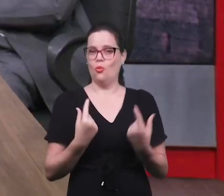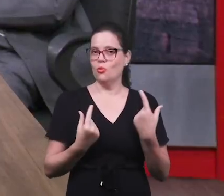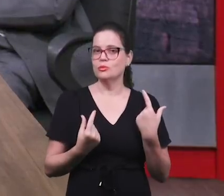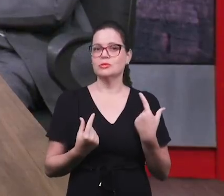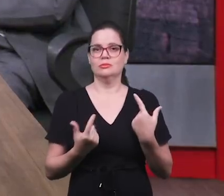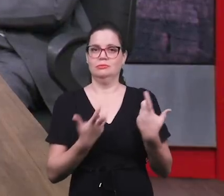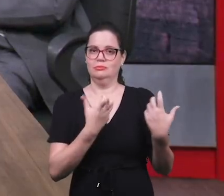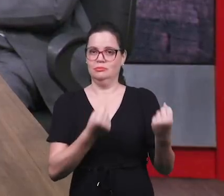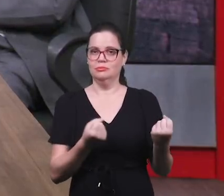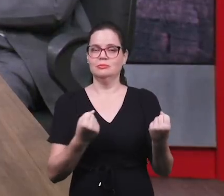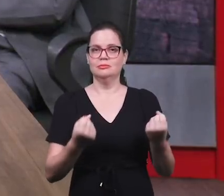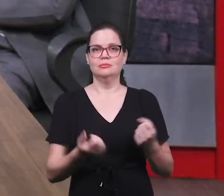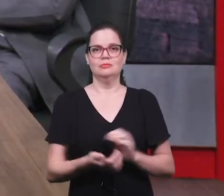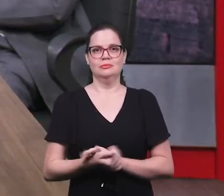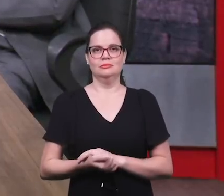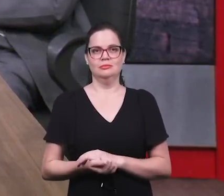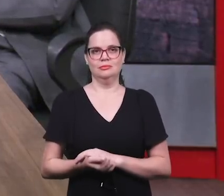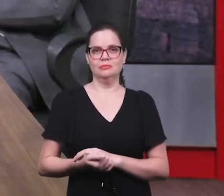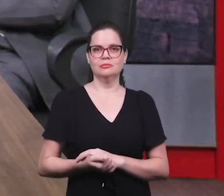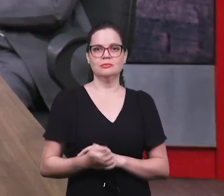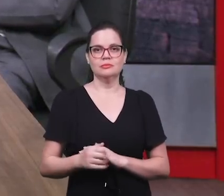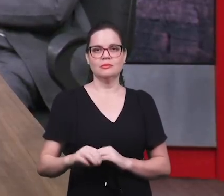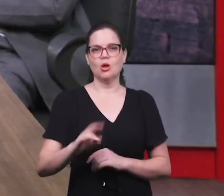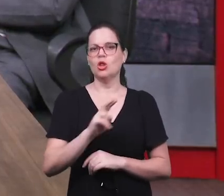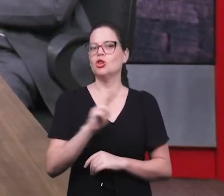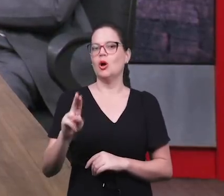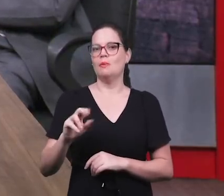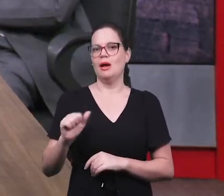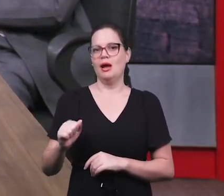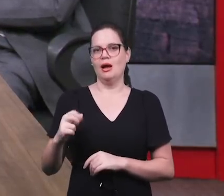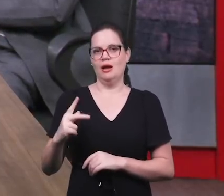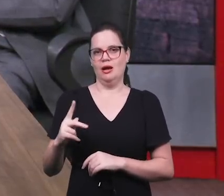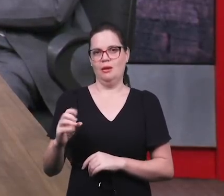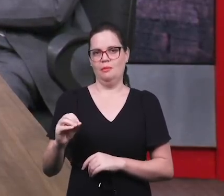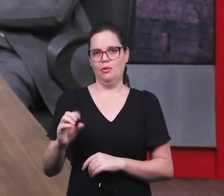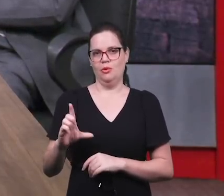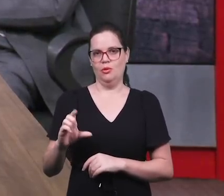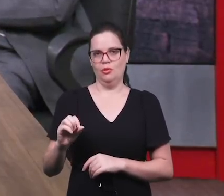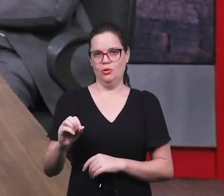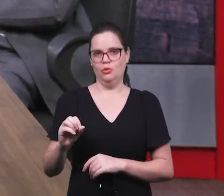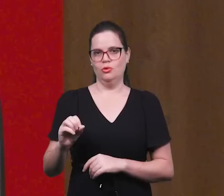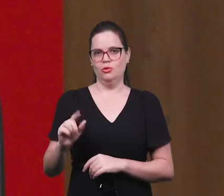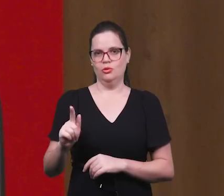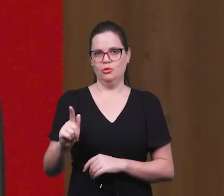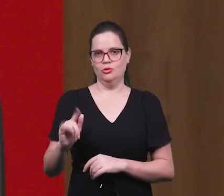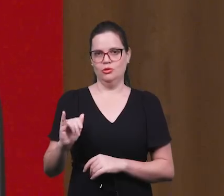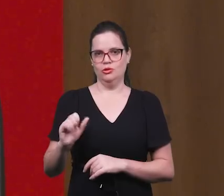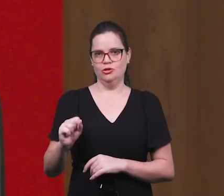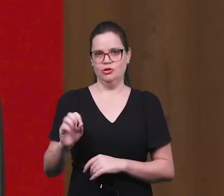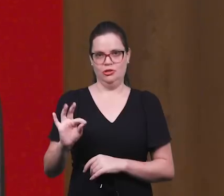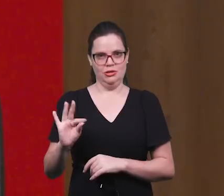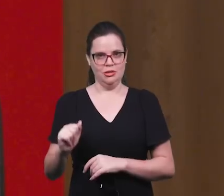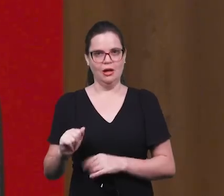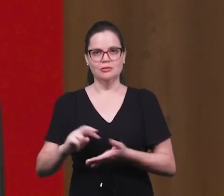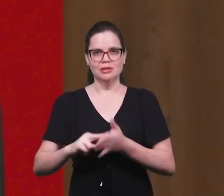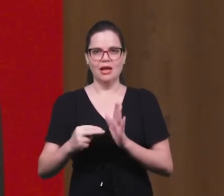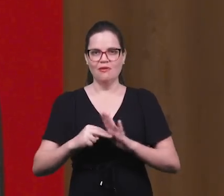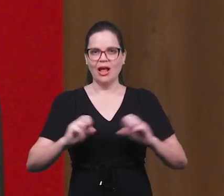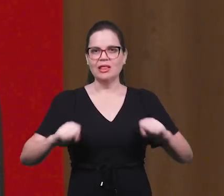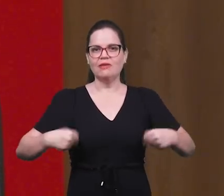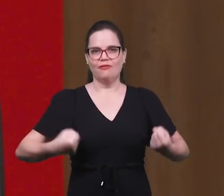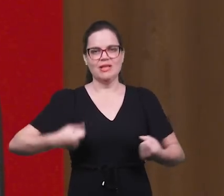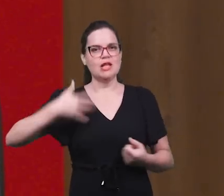Esses foram os apologistas. Os apologistas. Evidentemente que a igreja tinha lutas internas, sim, que é